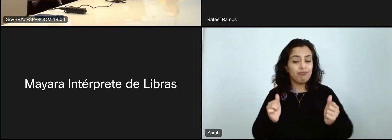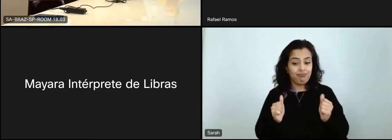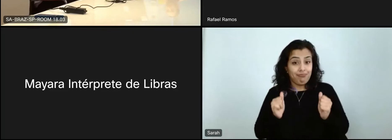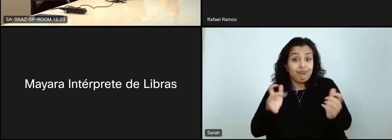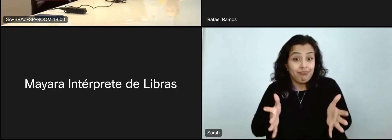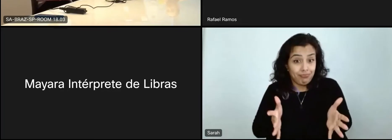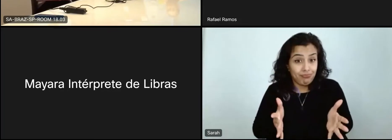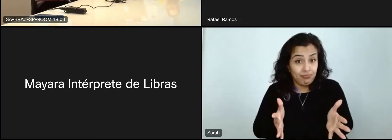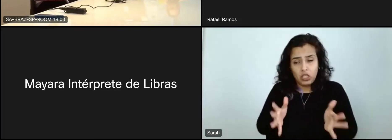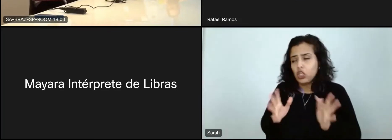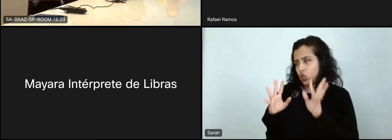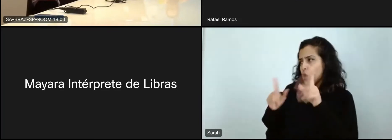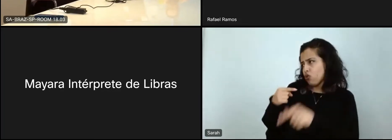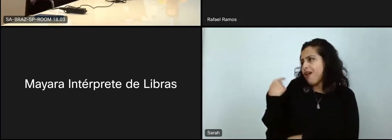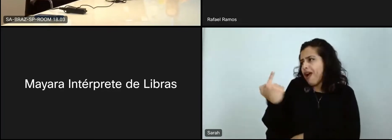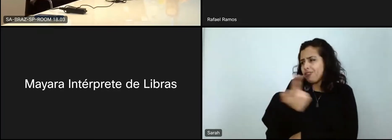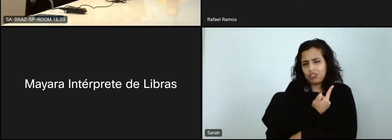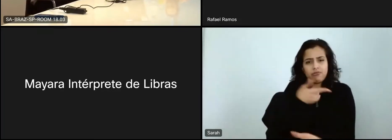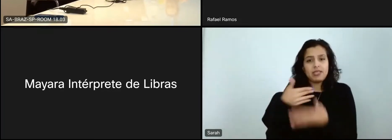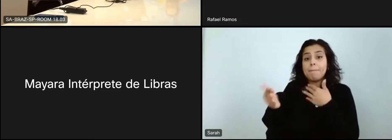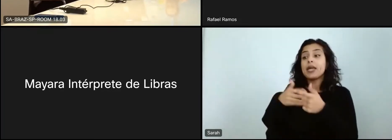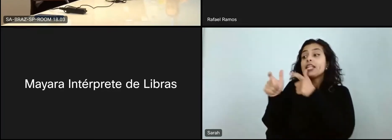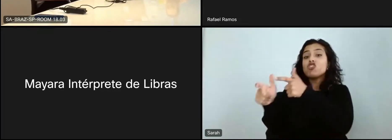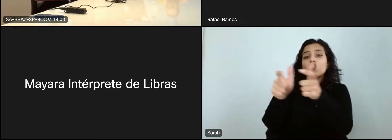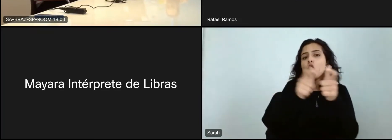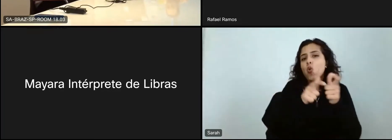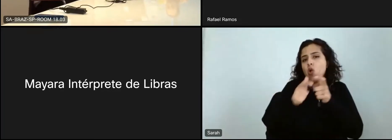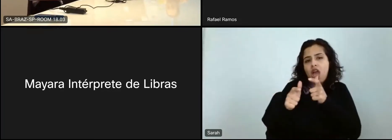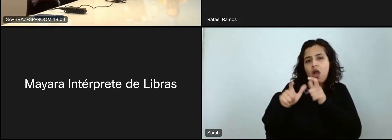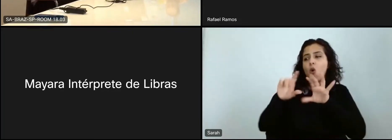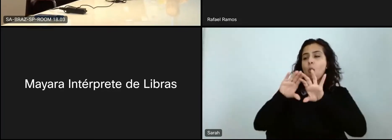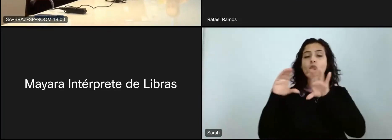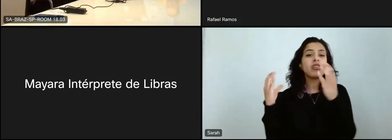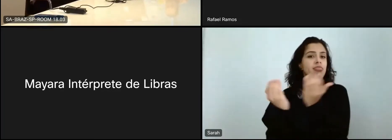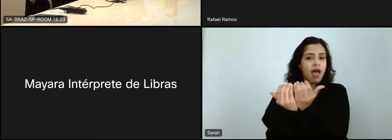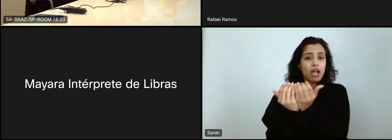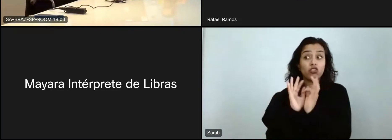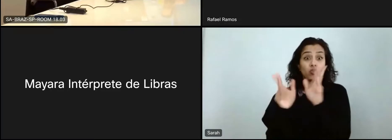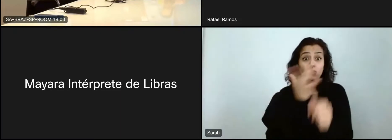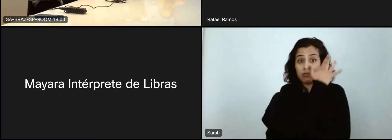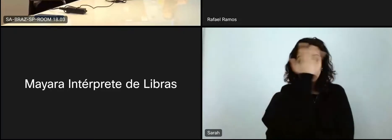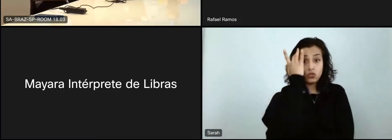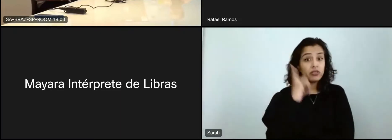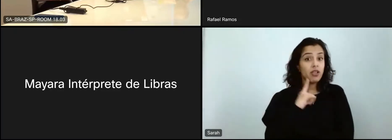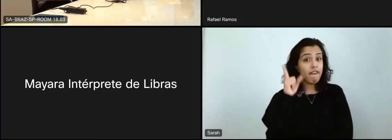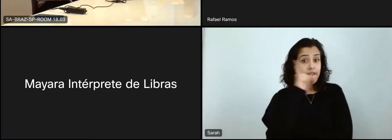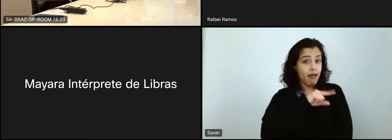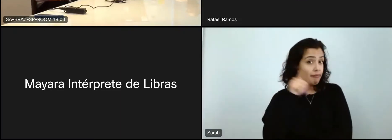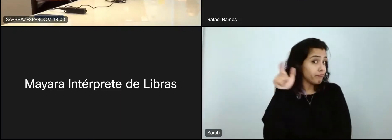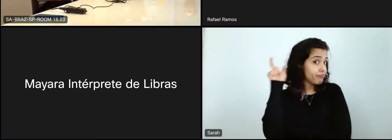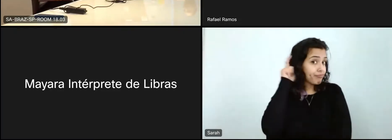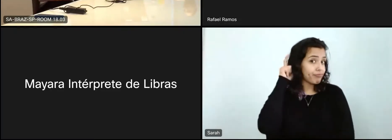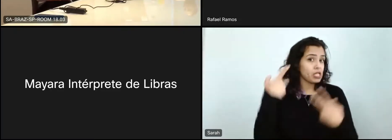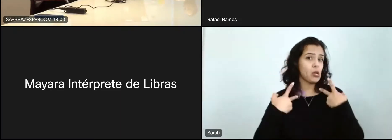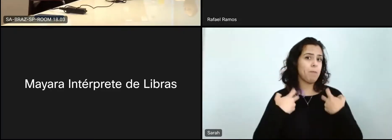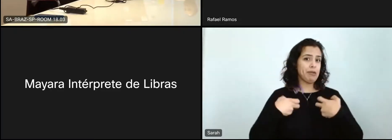né, independente da comunidade que nós pertencemos, nós temos vieses inconscientes. Aproveitando esse gancho, eu quero te devolver